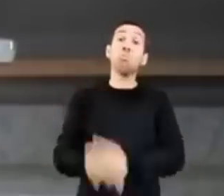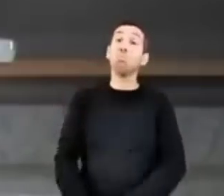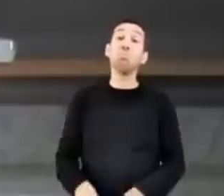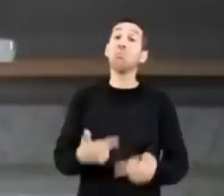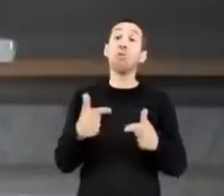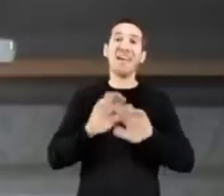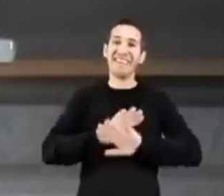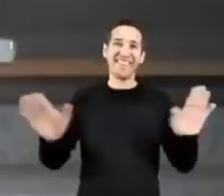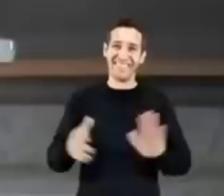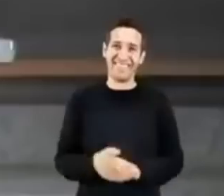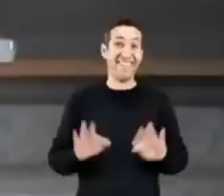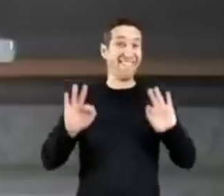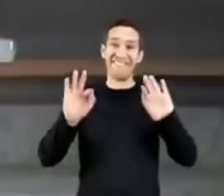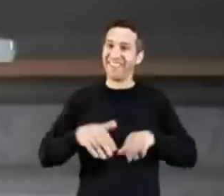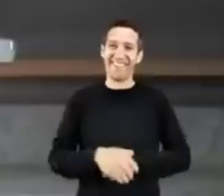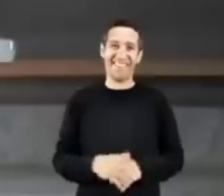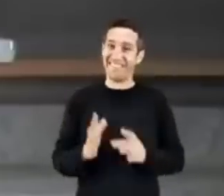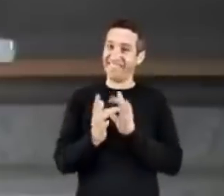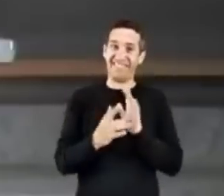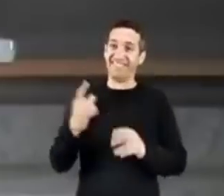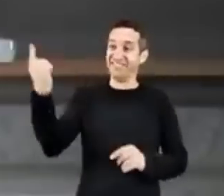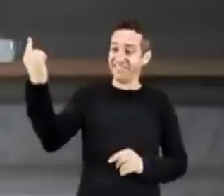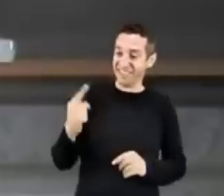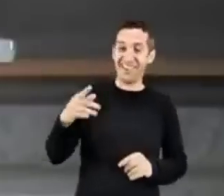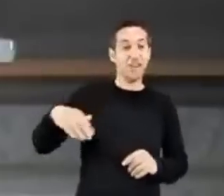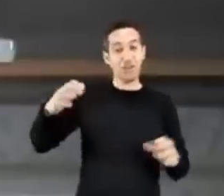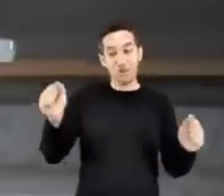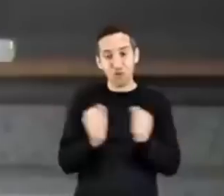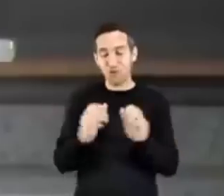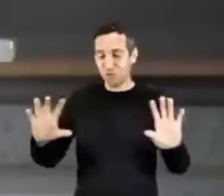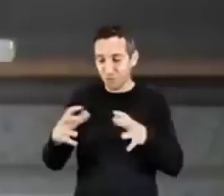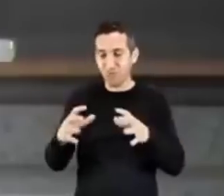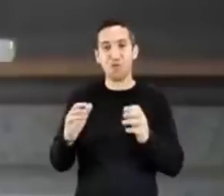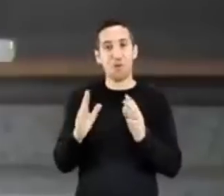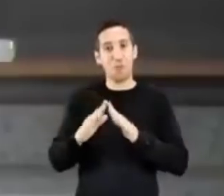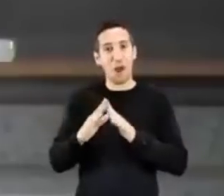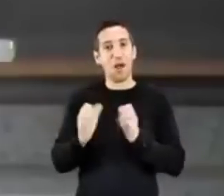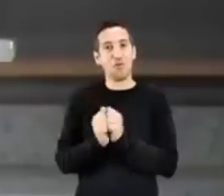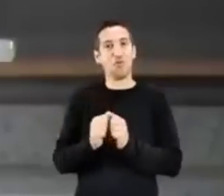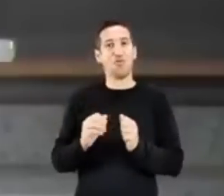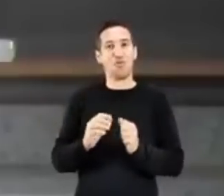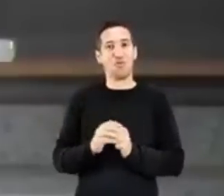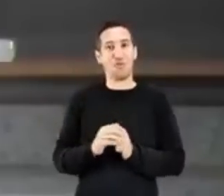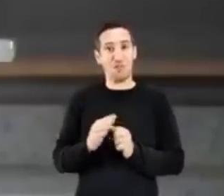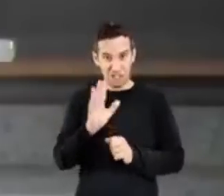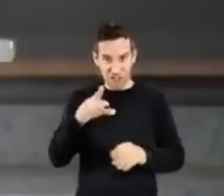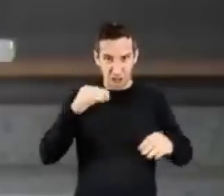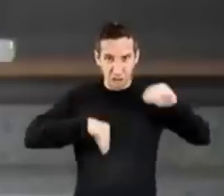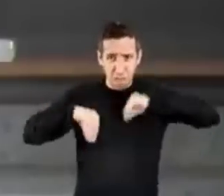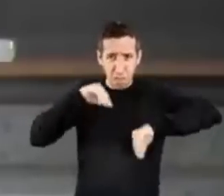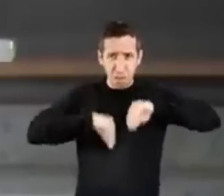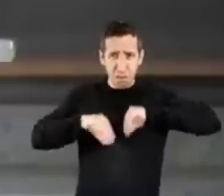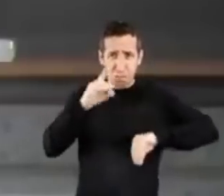eu nunca mais e haverá depressão já teve depressão você tem